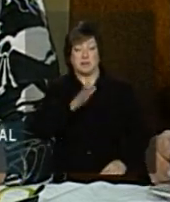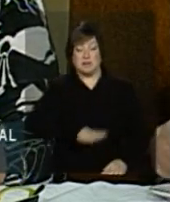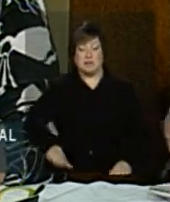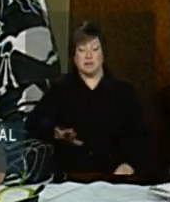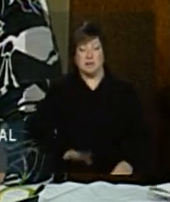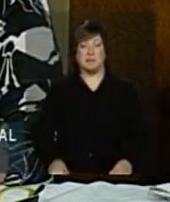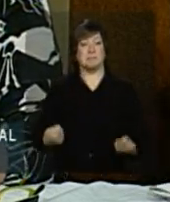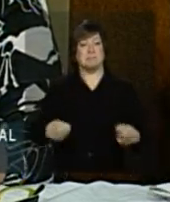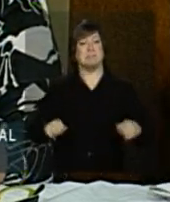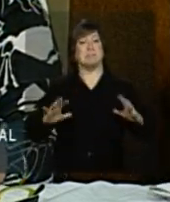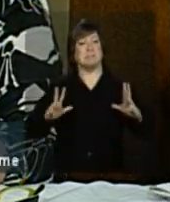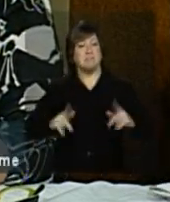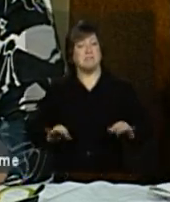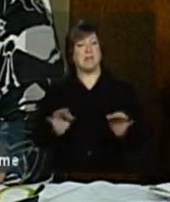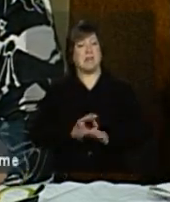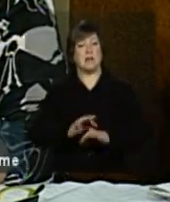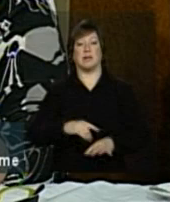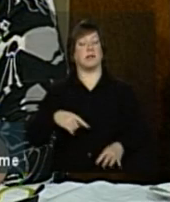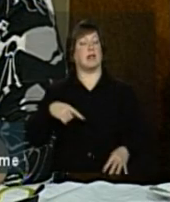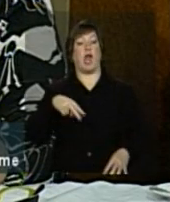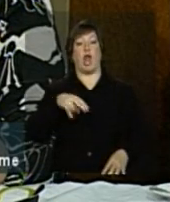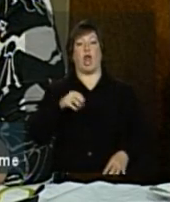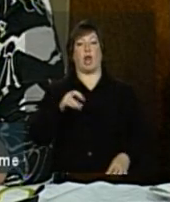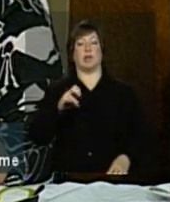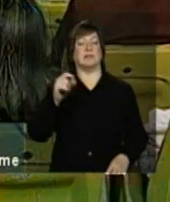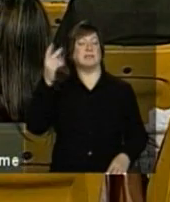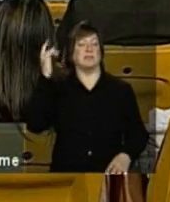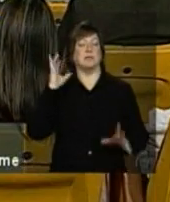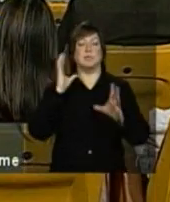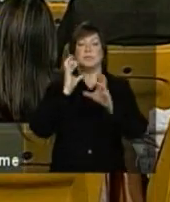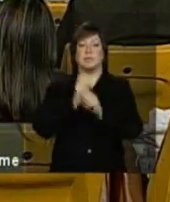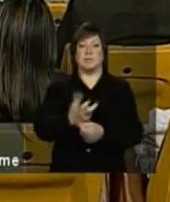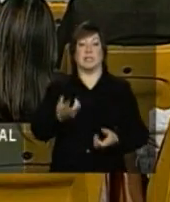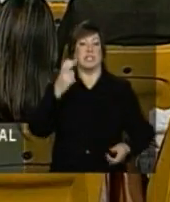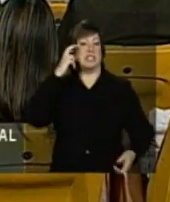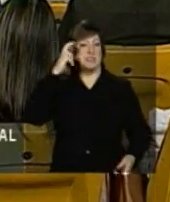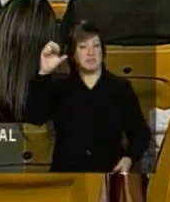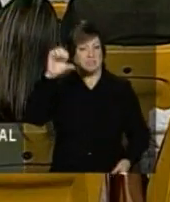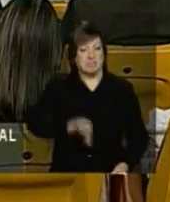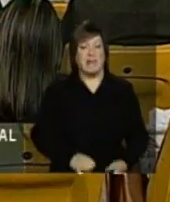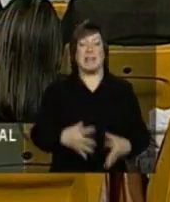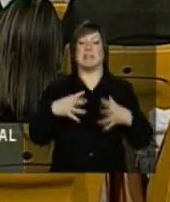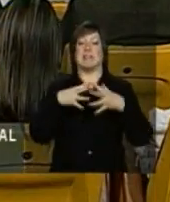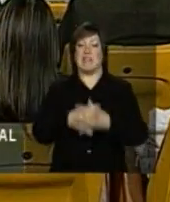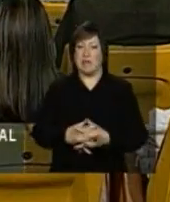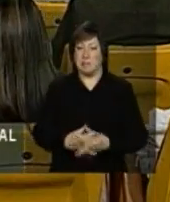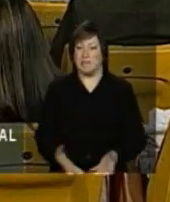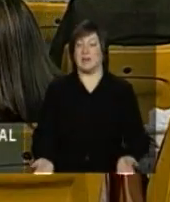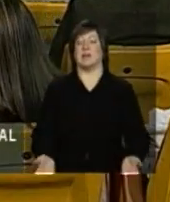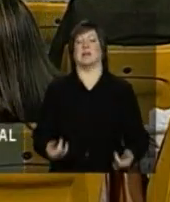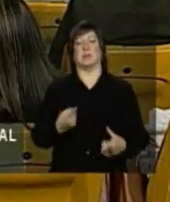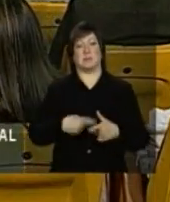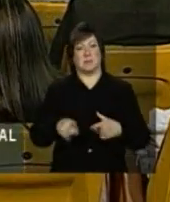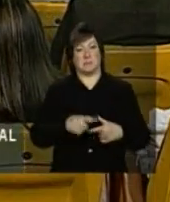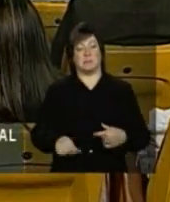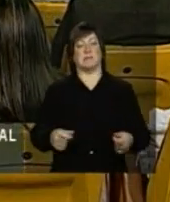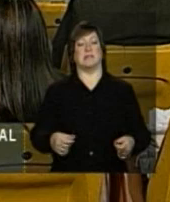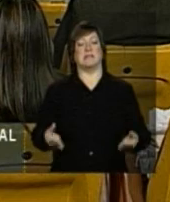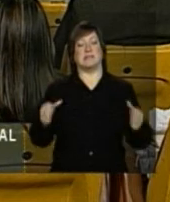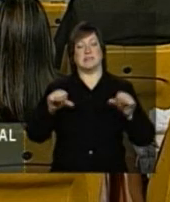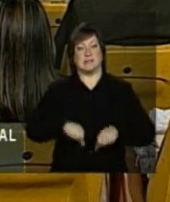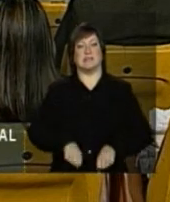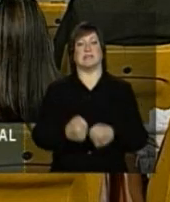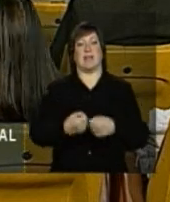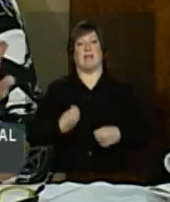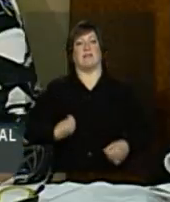e com isso acabavam tendo todos o desenvolvimento cognitivo intelectual e seu potencial humano prejudicado ao longo